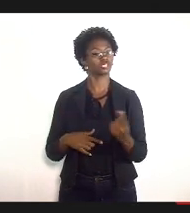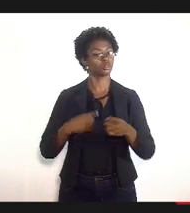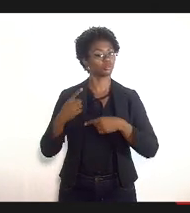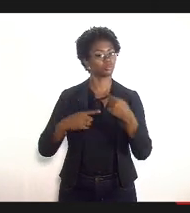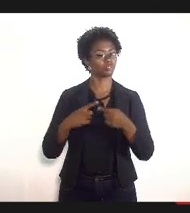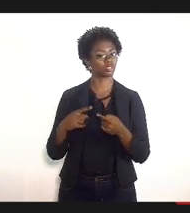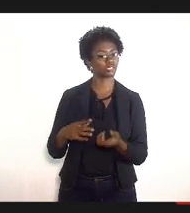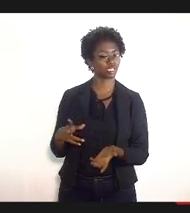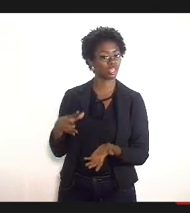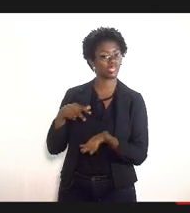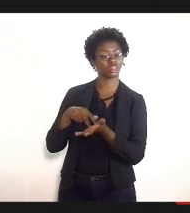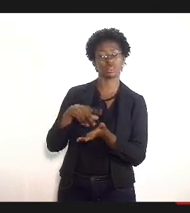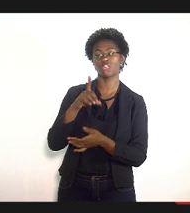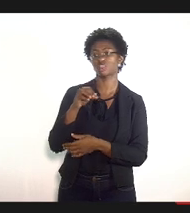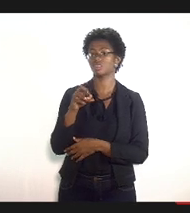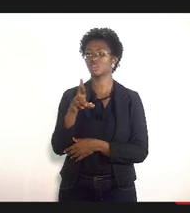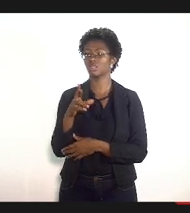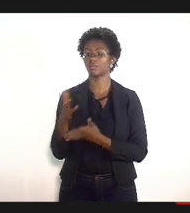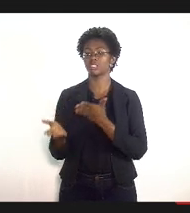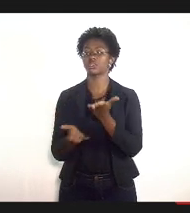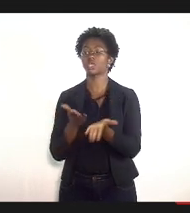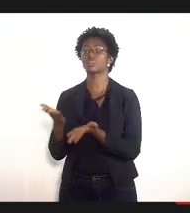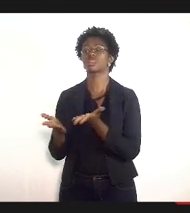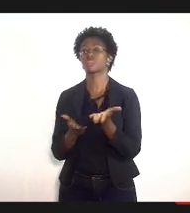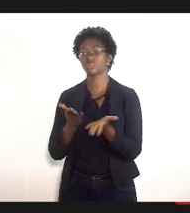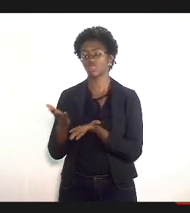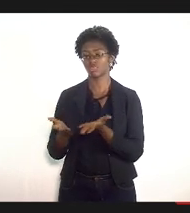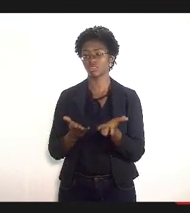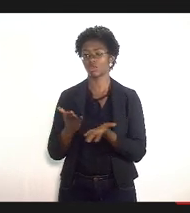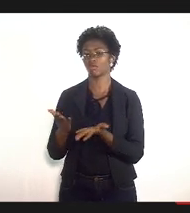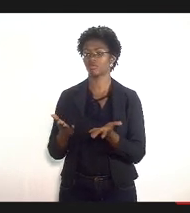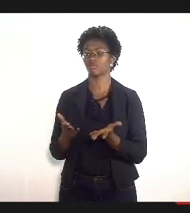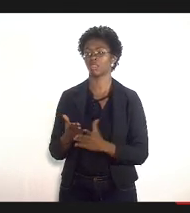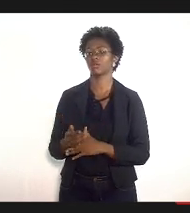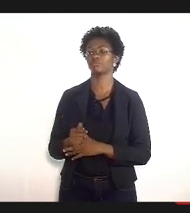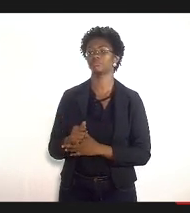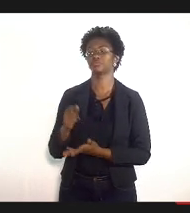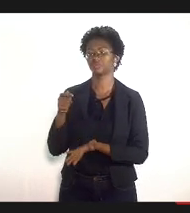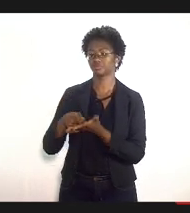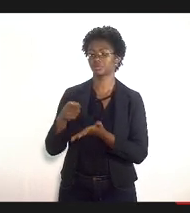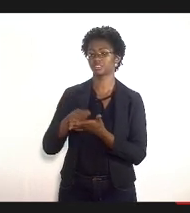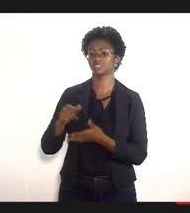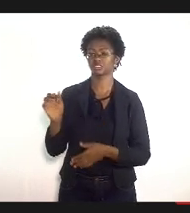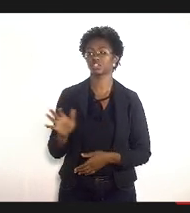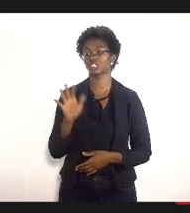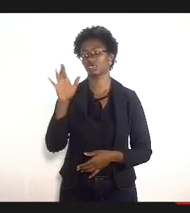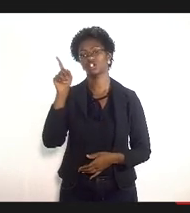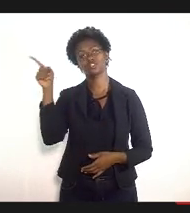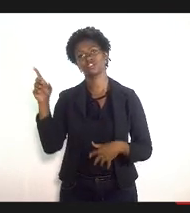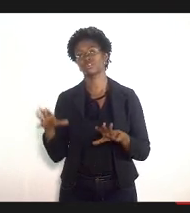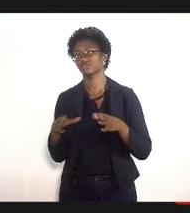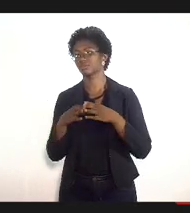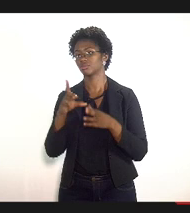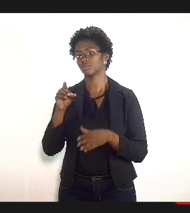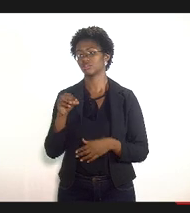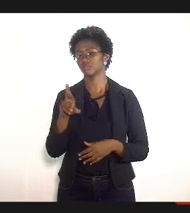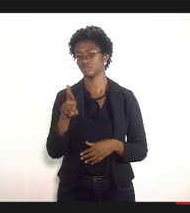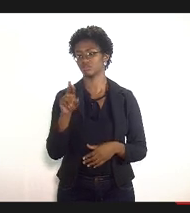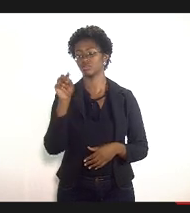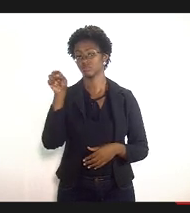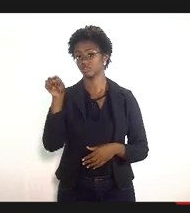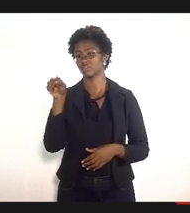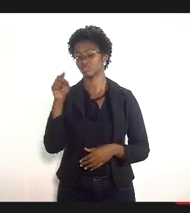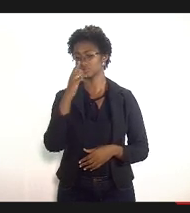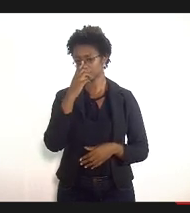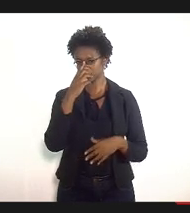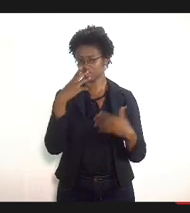Rede Dor para tratar pacientes, né, dos planos de saúde caríssimos que são atendidos pela Rede Dor.